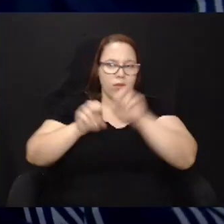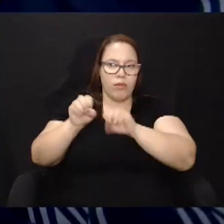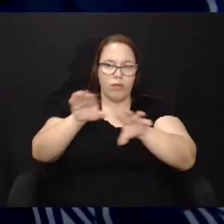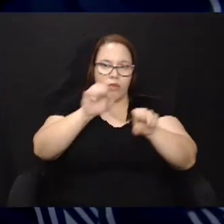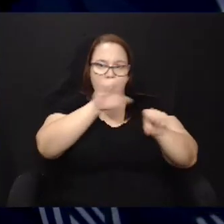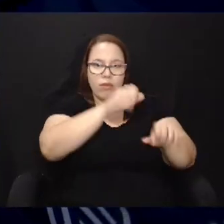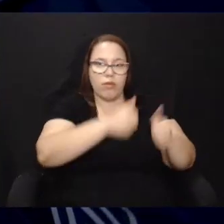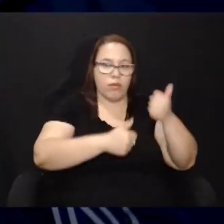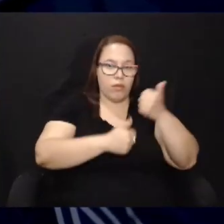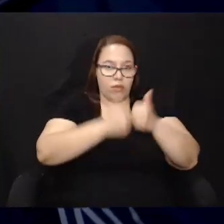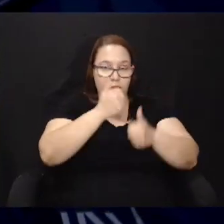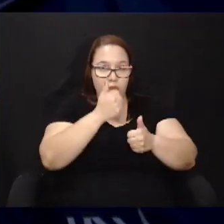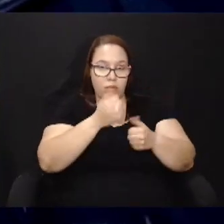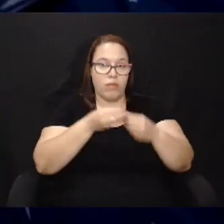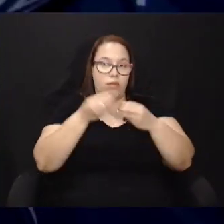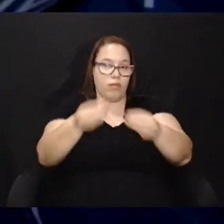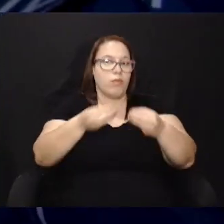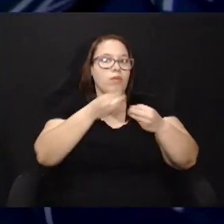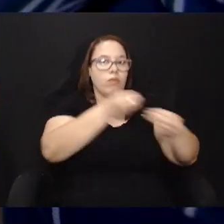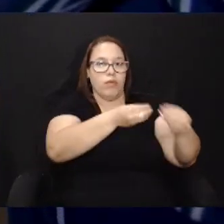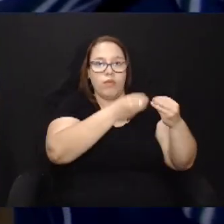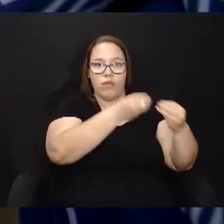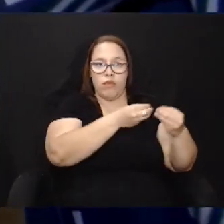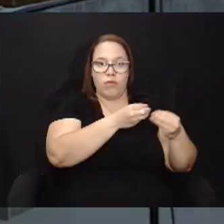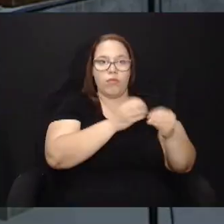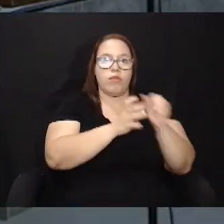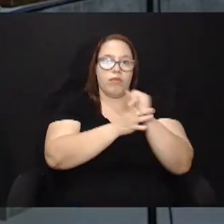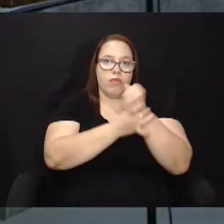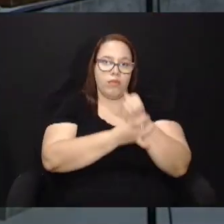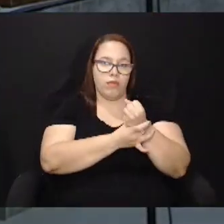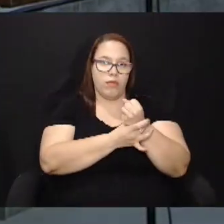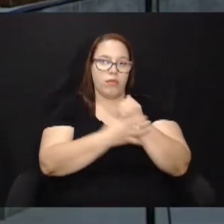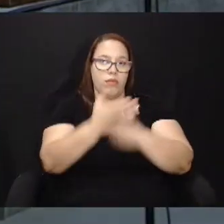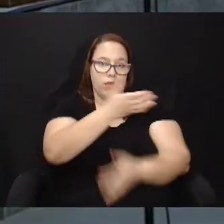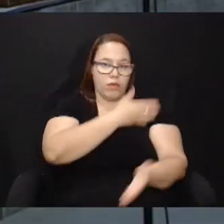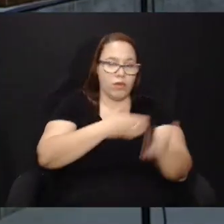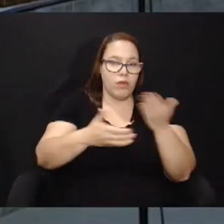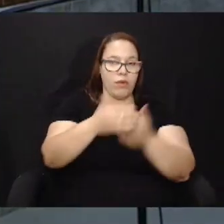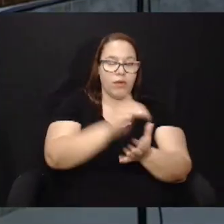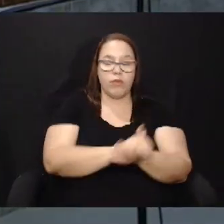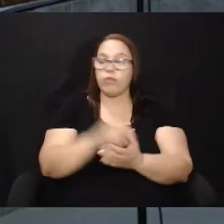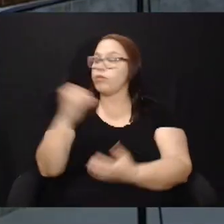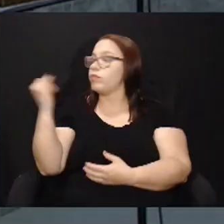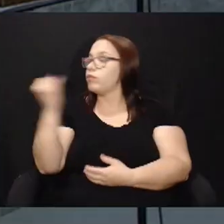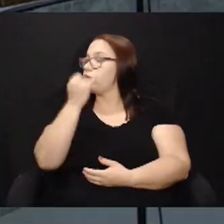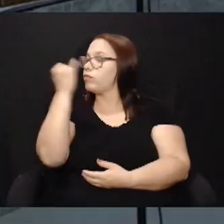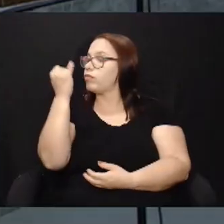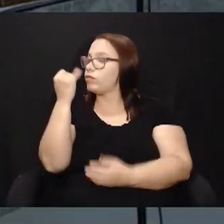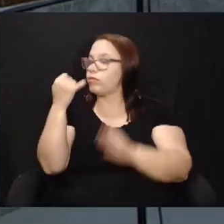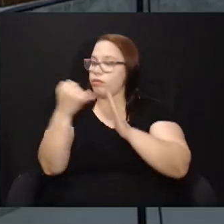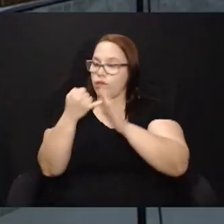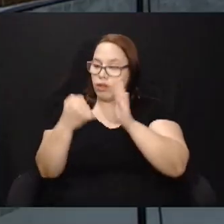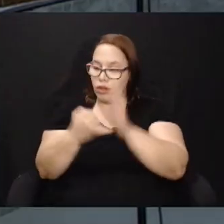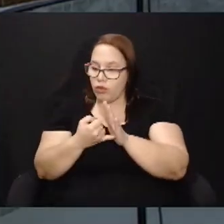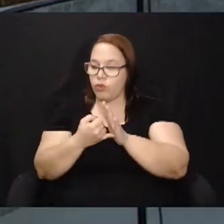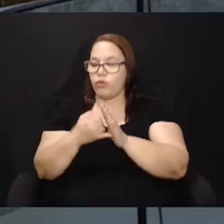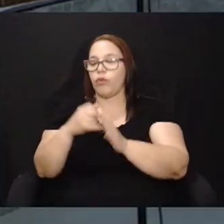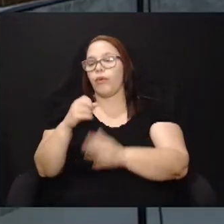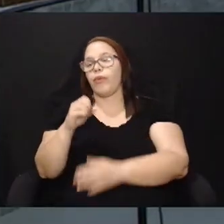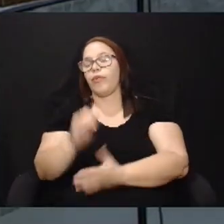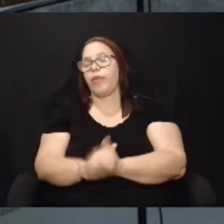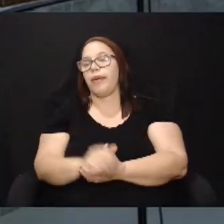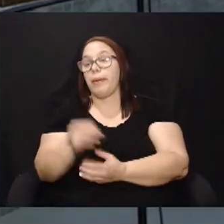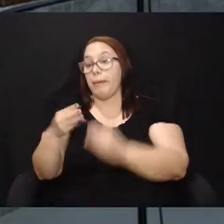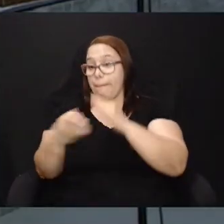e oferecer condições de segurança aos participantes. É importante que instituições filantrópicas, empresas, que também querem